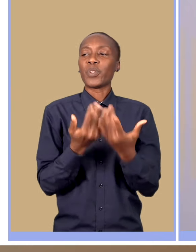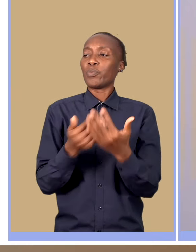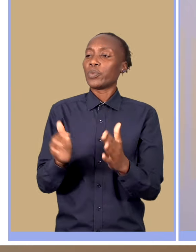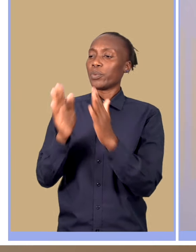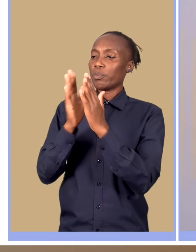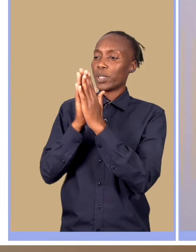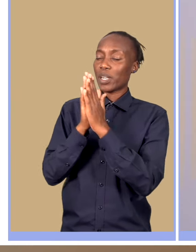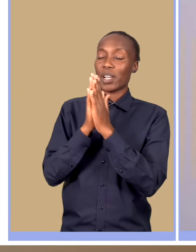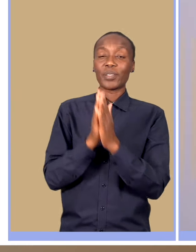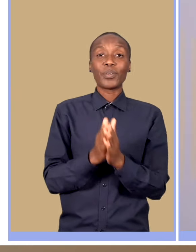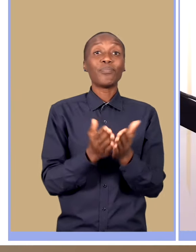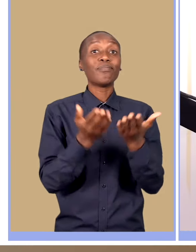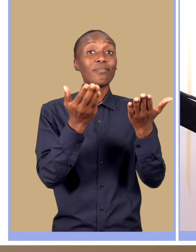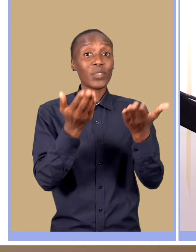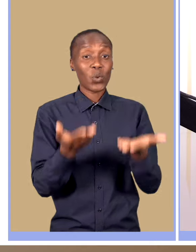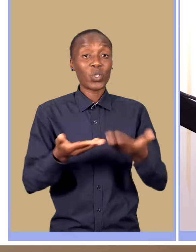obrigado.